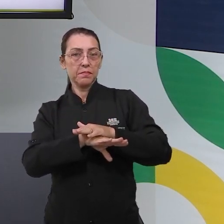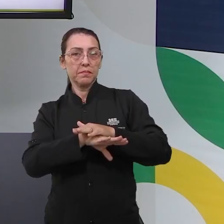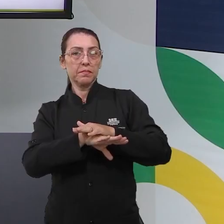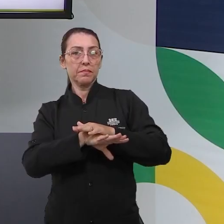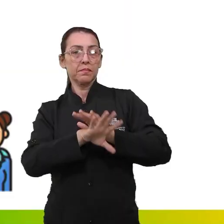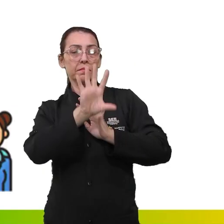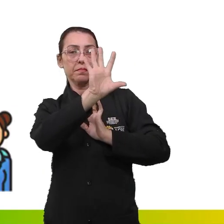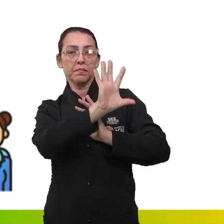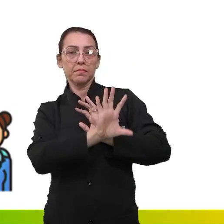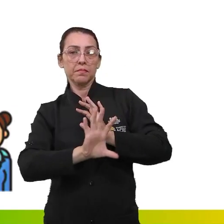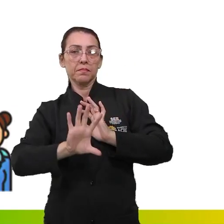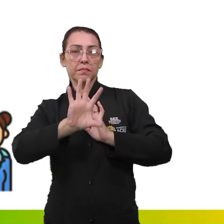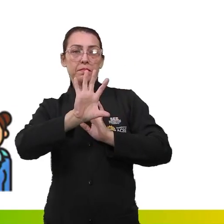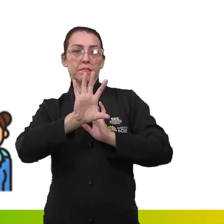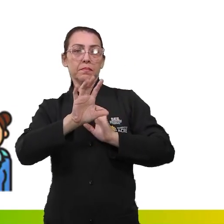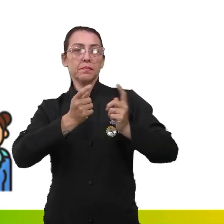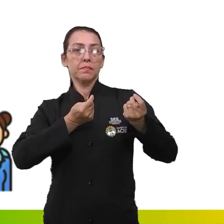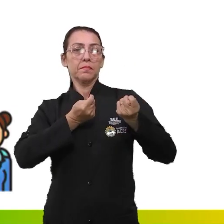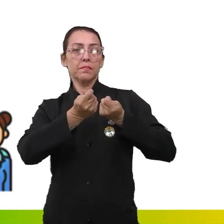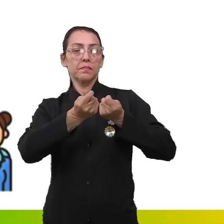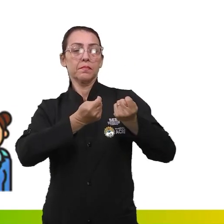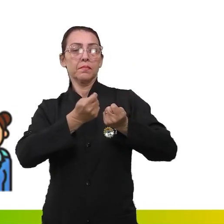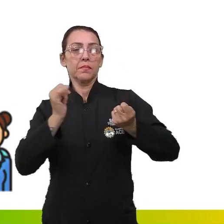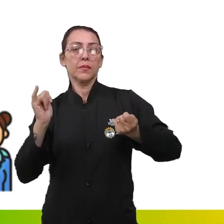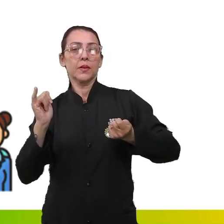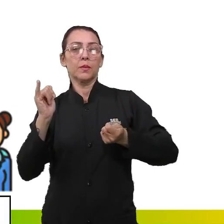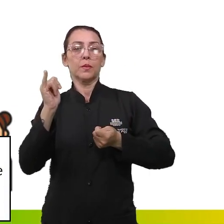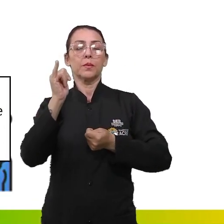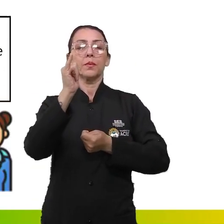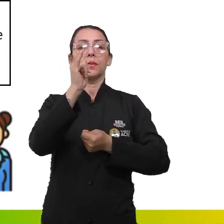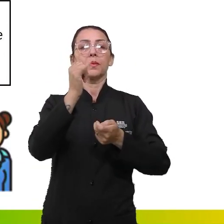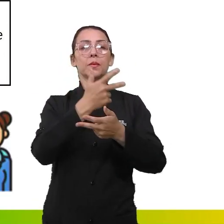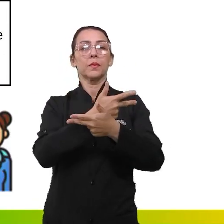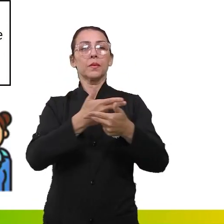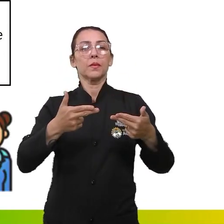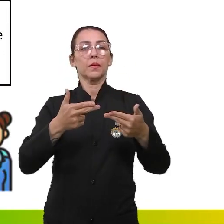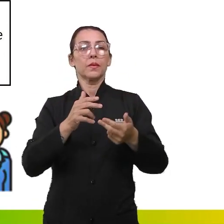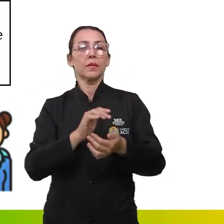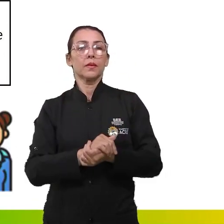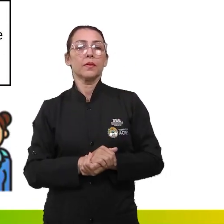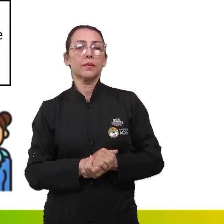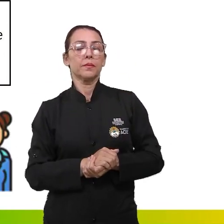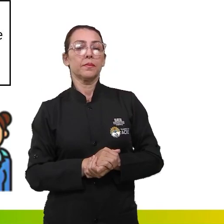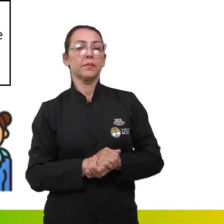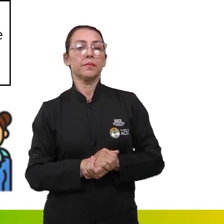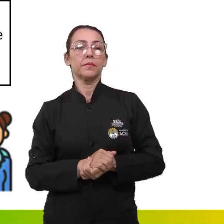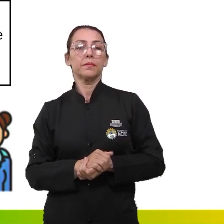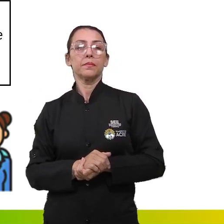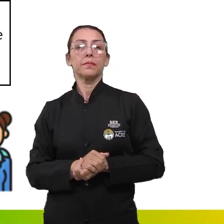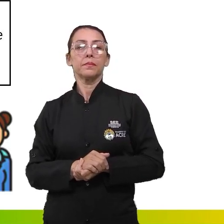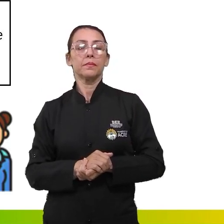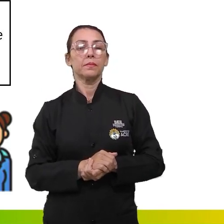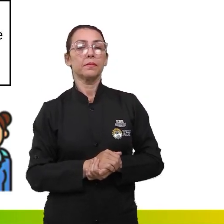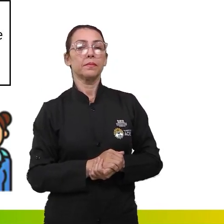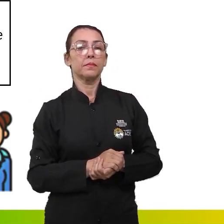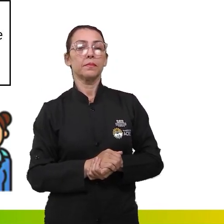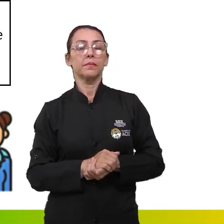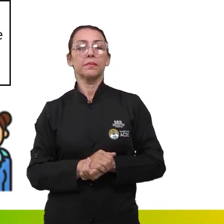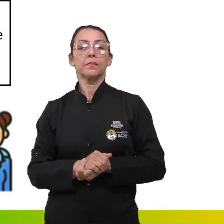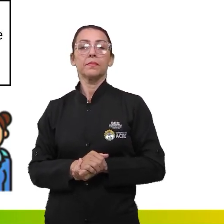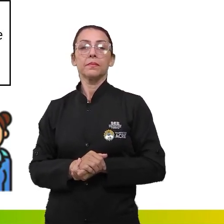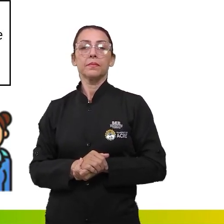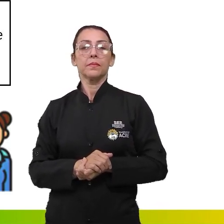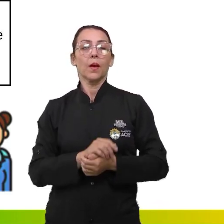espaço. Controlador aéreo, dos profissionais responsáveis aí pelos controles de voo. A azafata, que é a